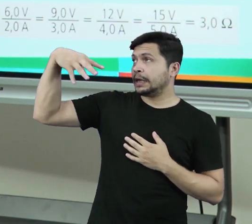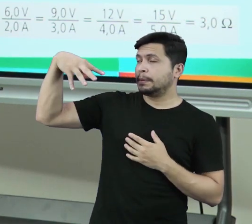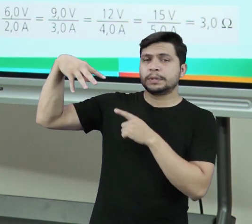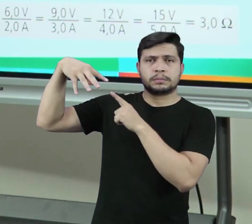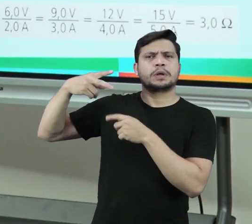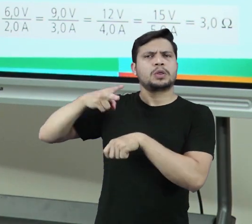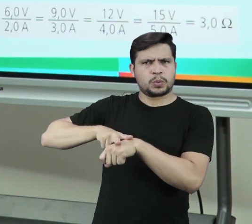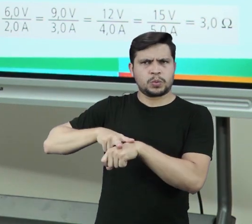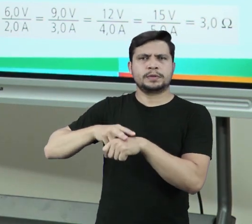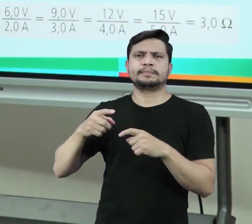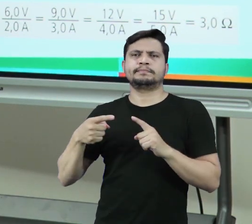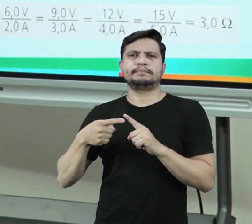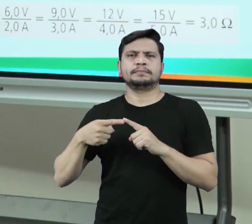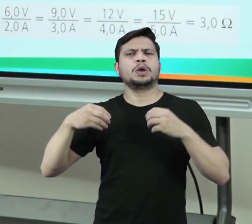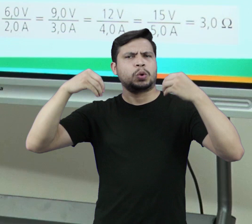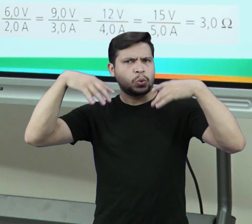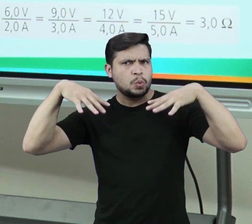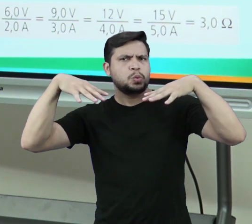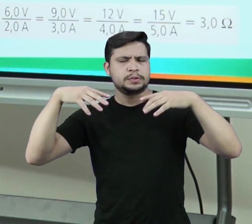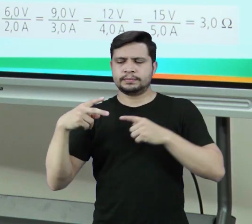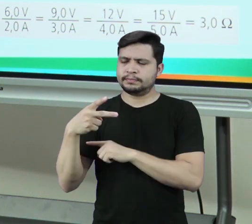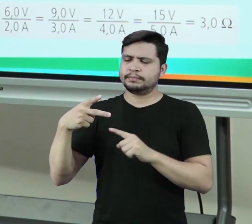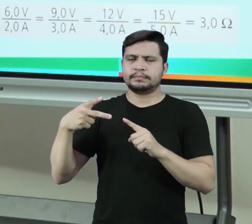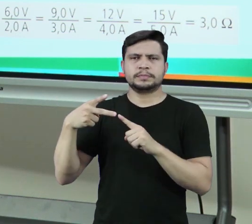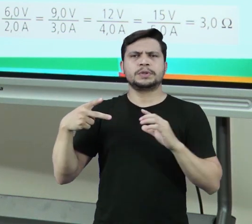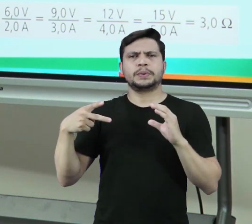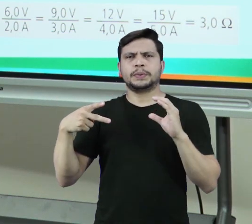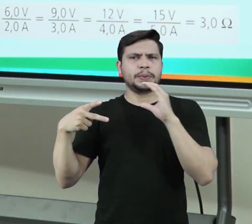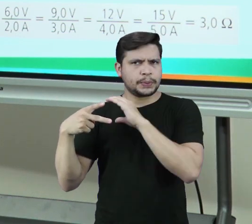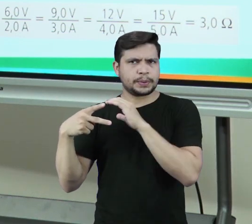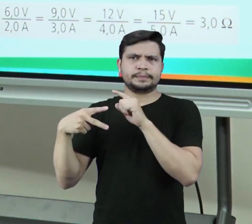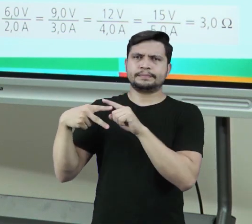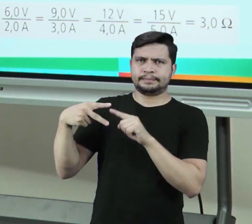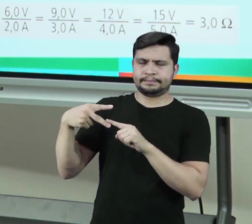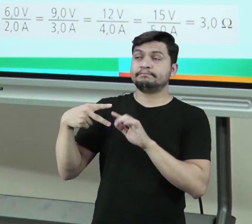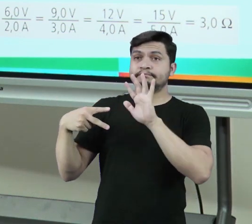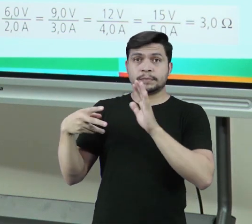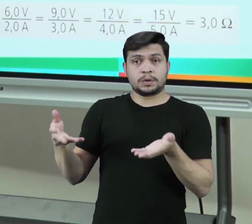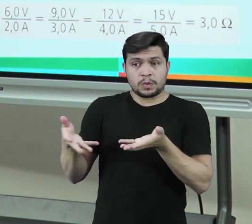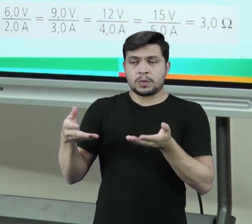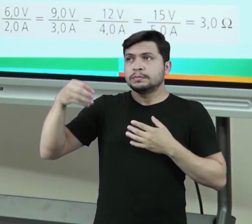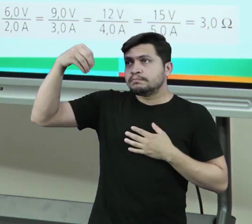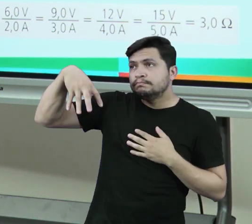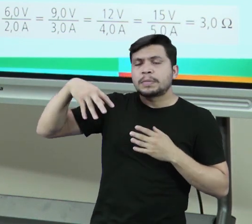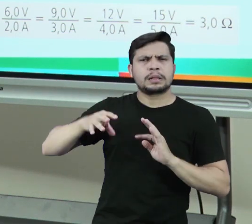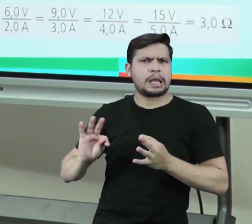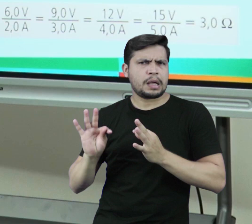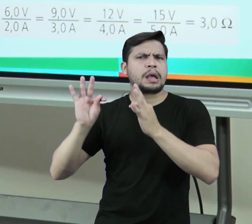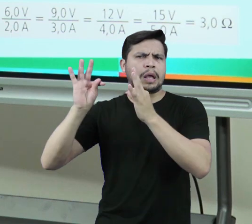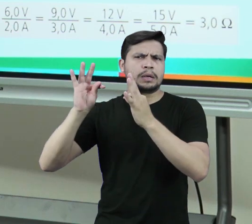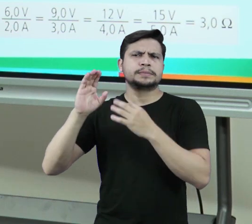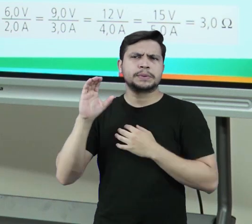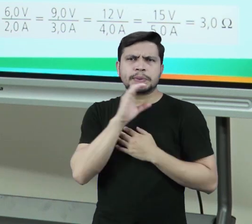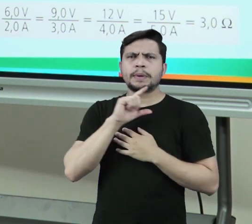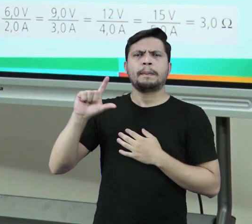caso, as lâmpadas mais modernas, hoje em dia, elas aquecem um pouco menos, porque as mais antigas eram fabricadas de materiais que continham